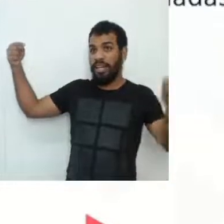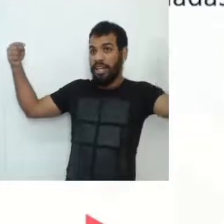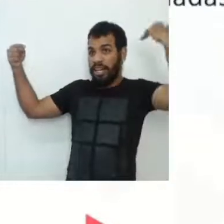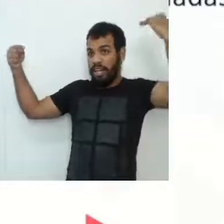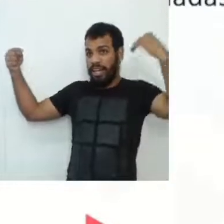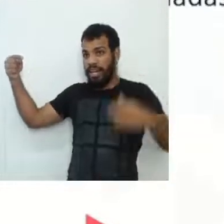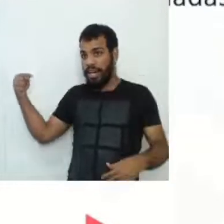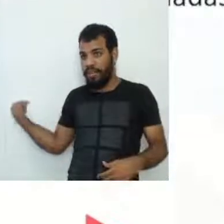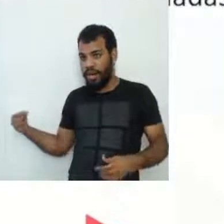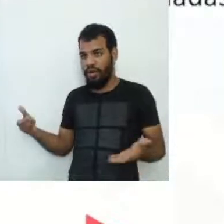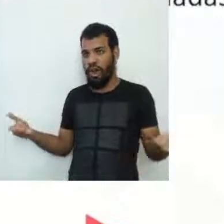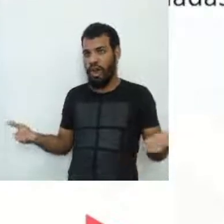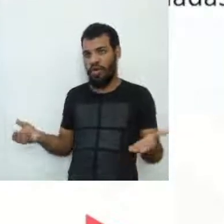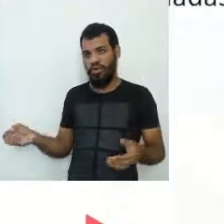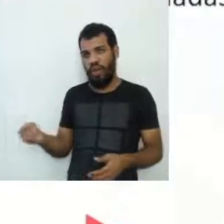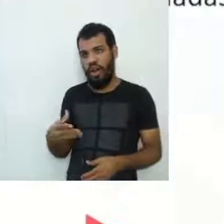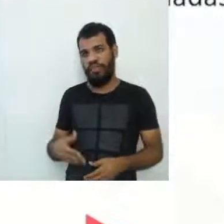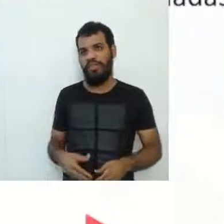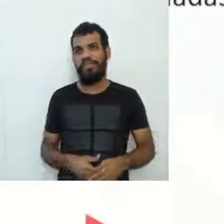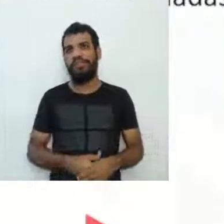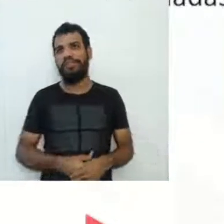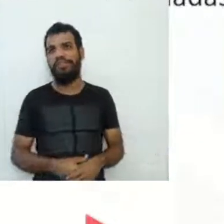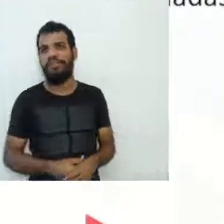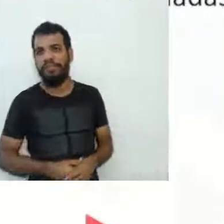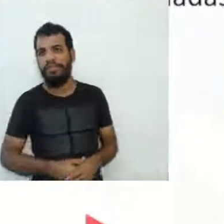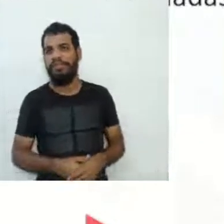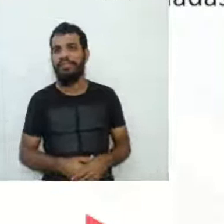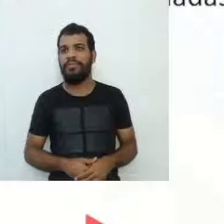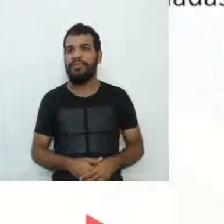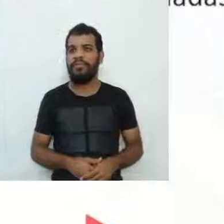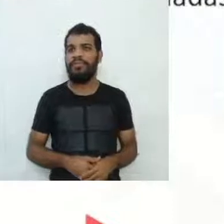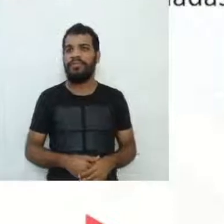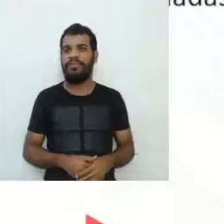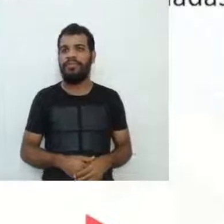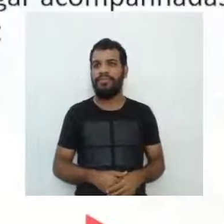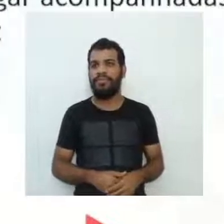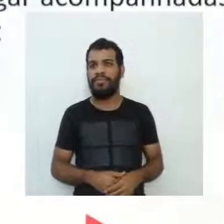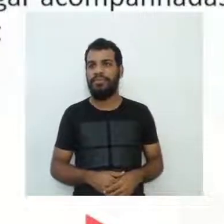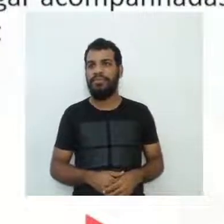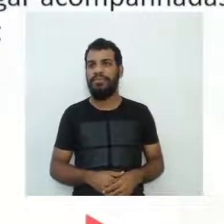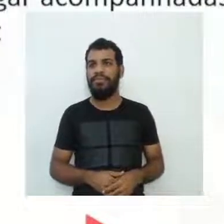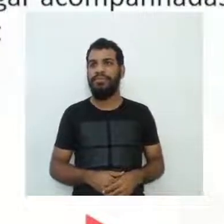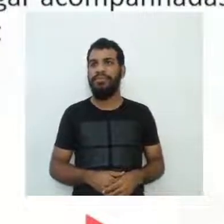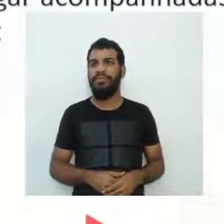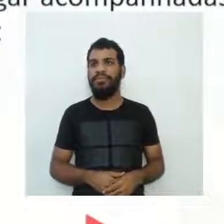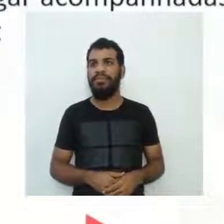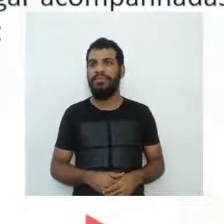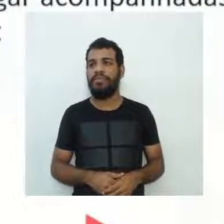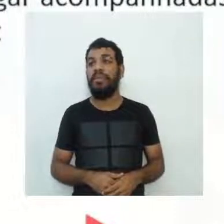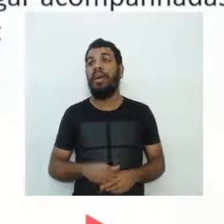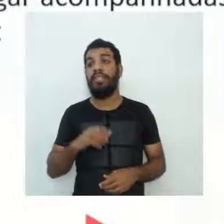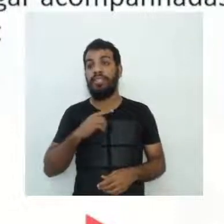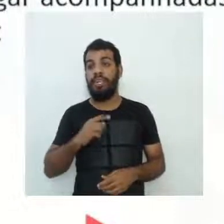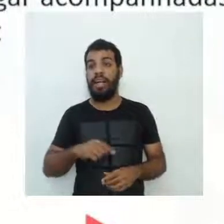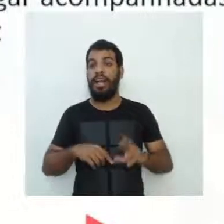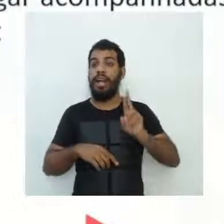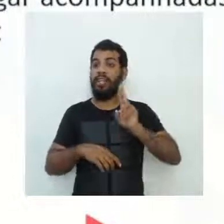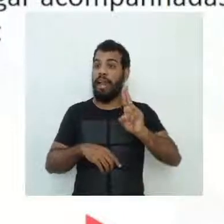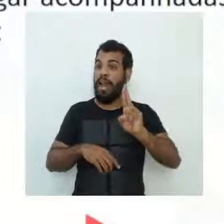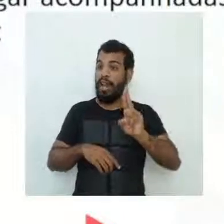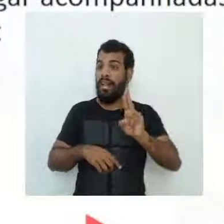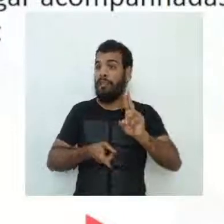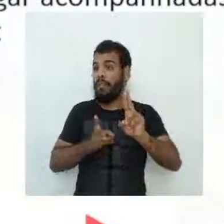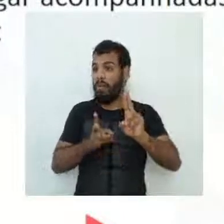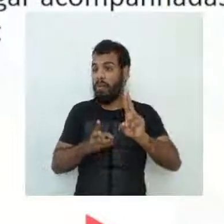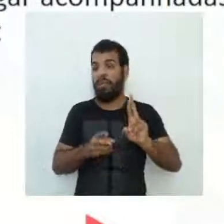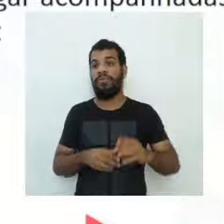S. Atenção, que o hífen ainda permanece nos prefixos terminados pela letra R.